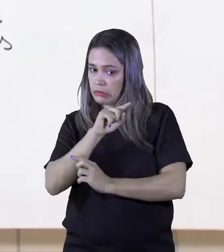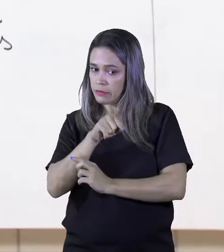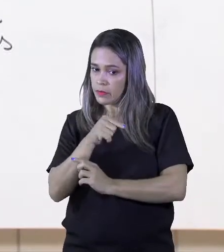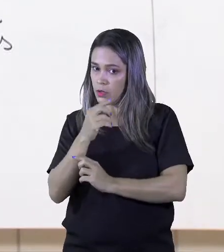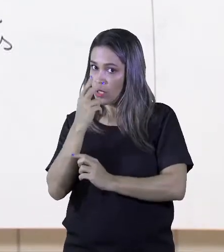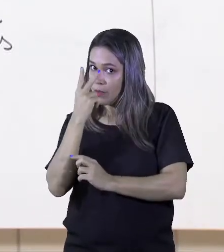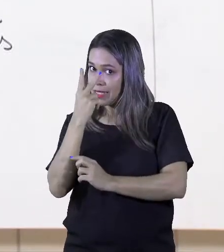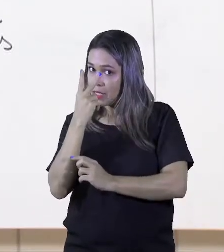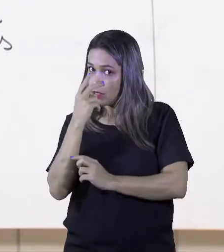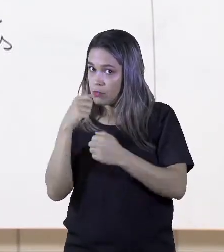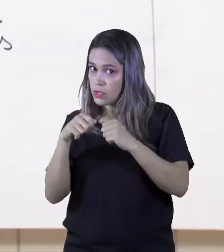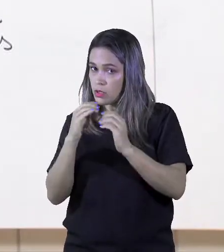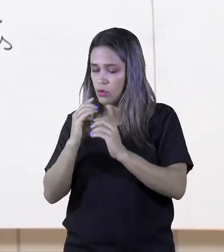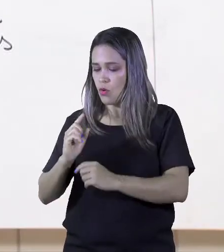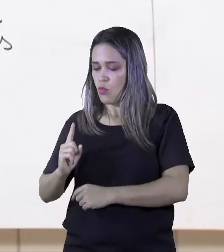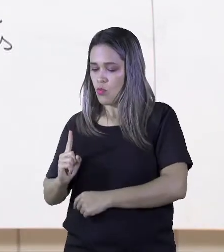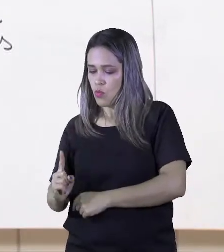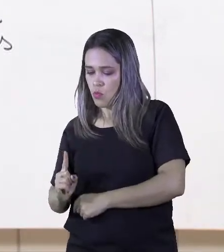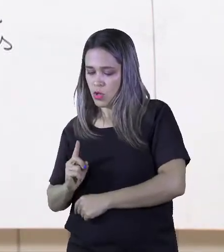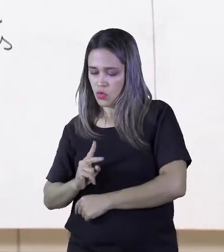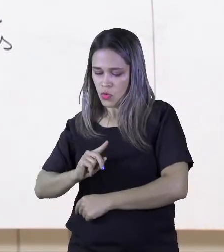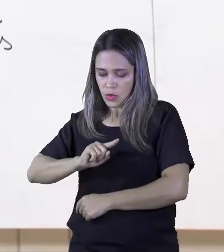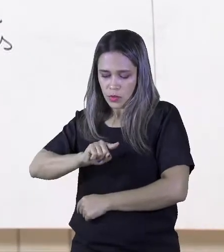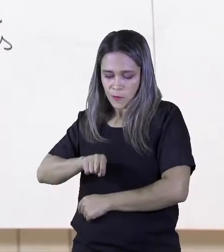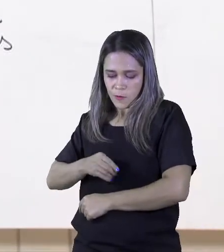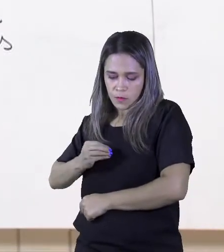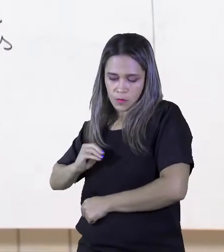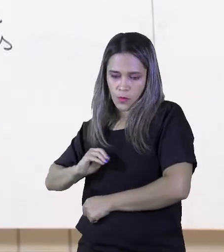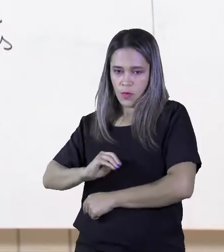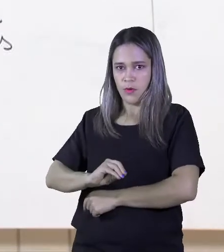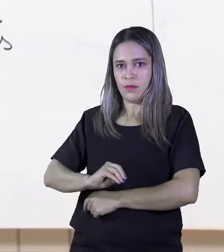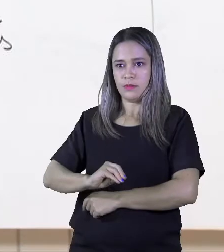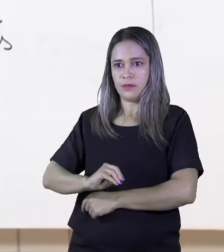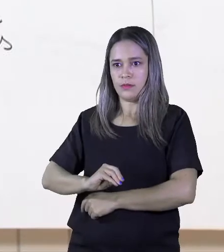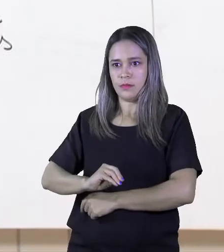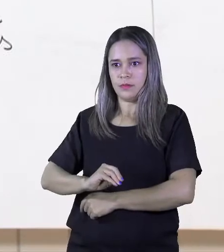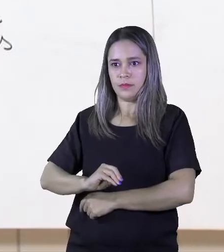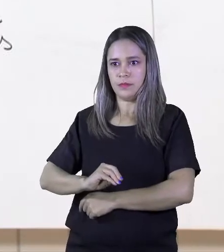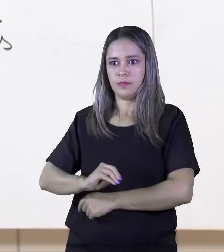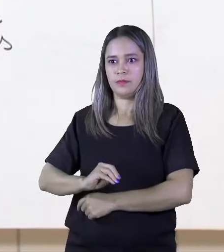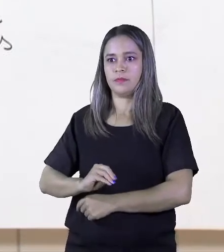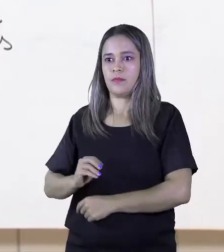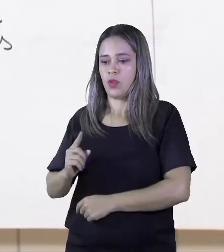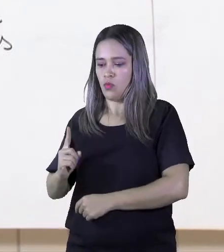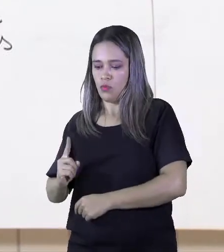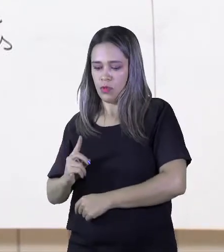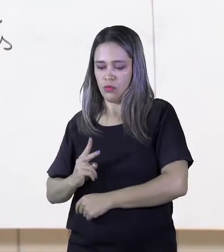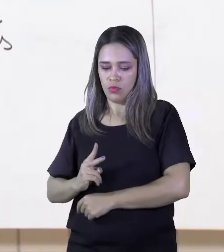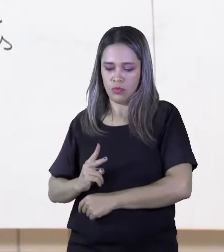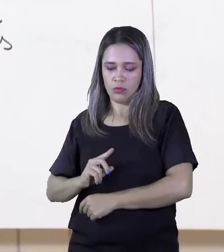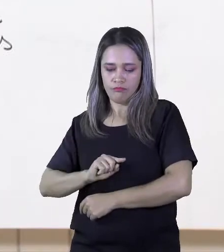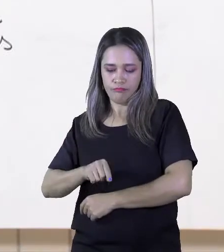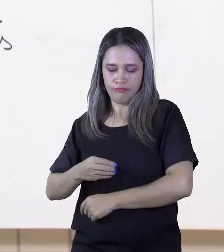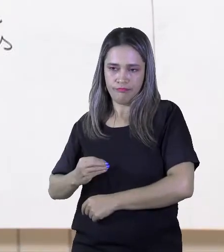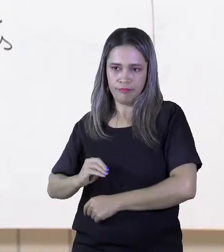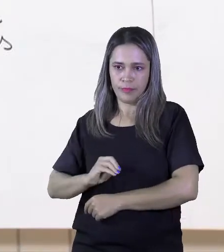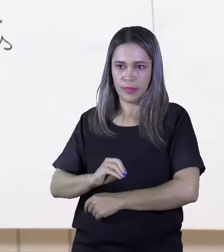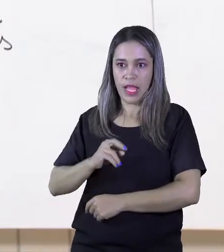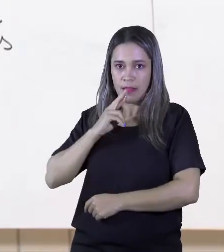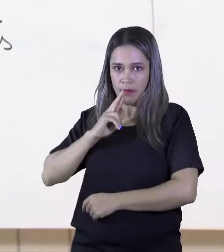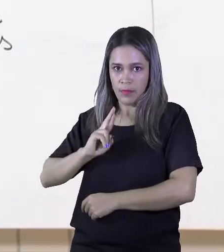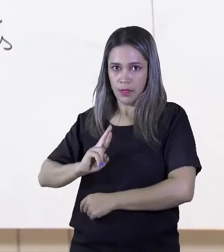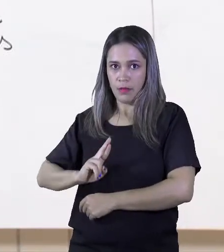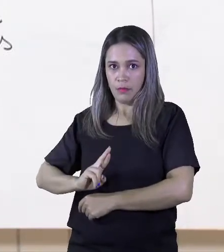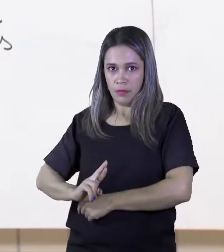então, 1, 2, eu estou aqui com 2 casas após a vírgula. Aqui, essa minha resposta,